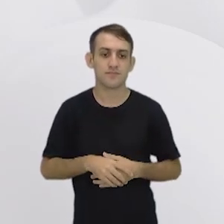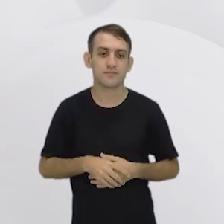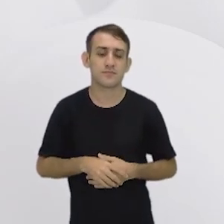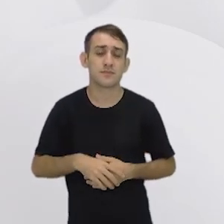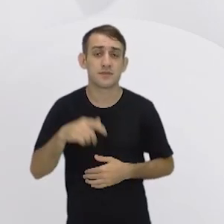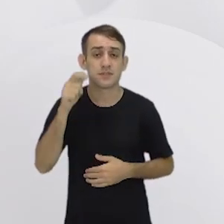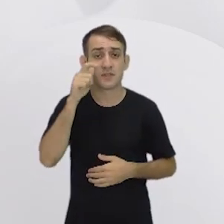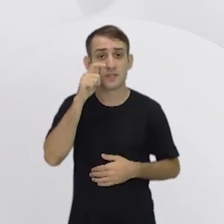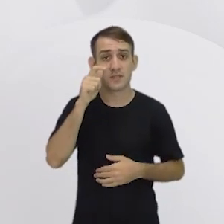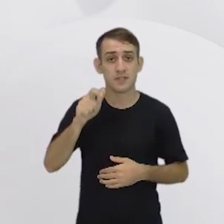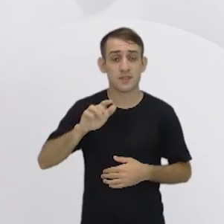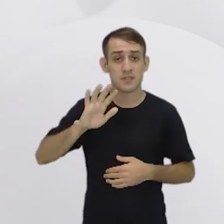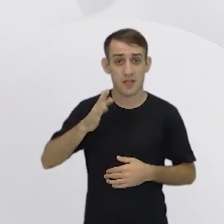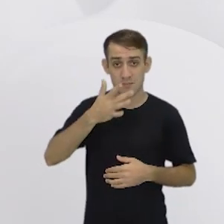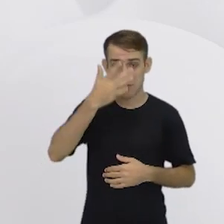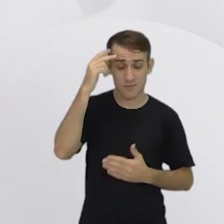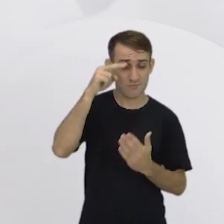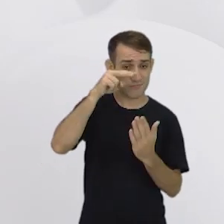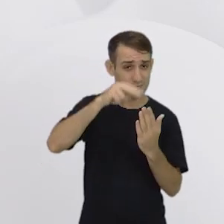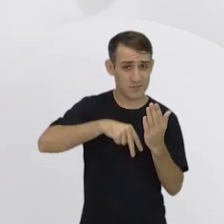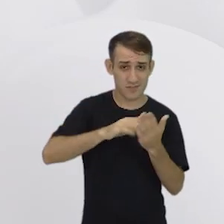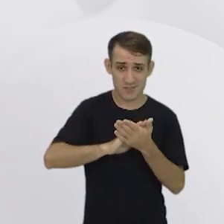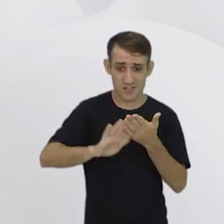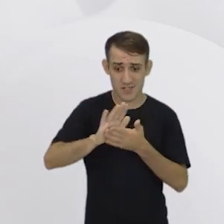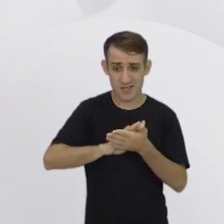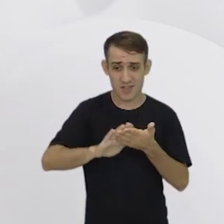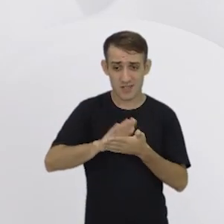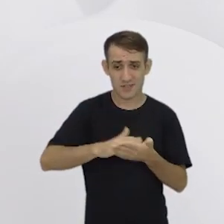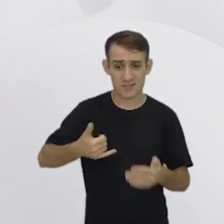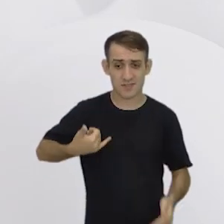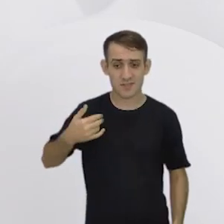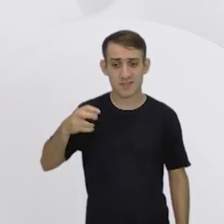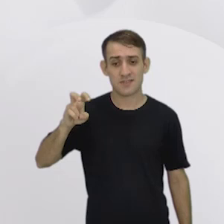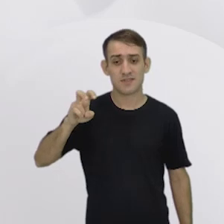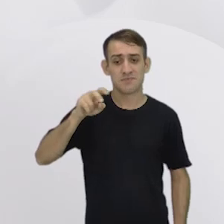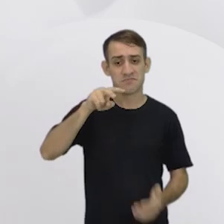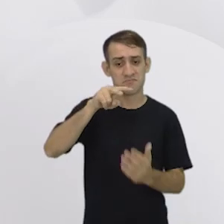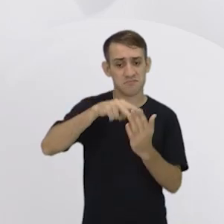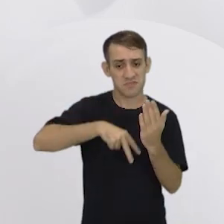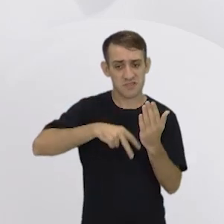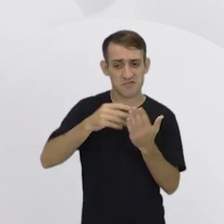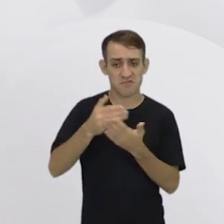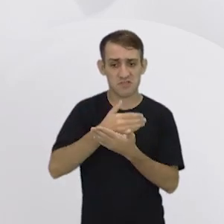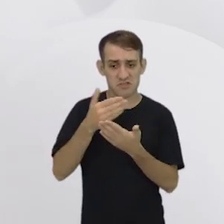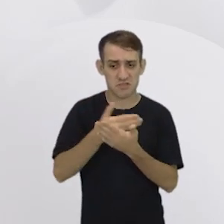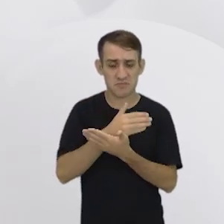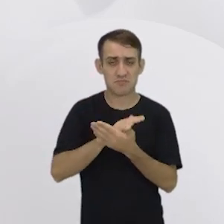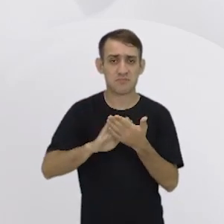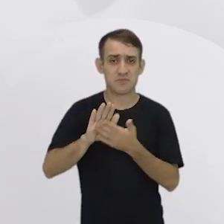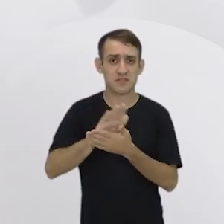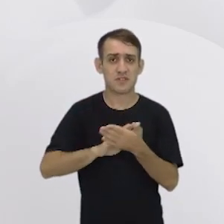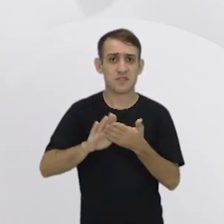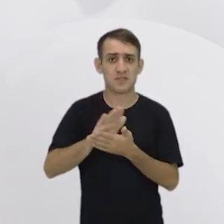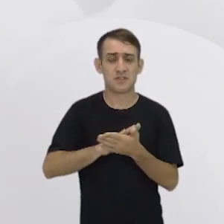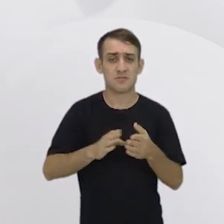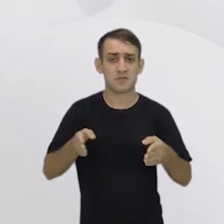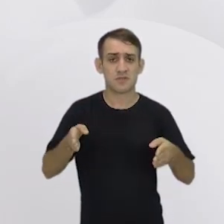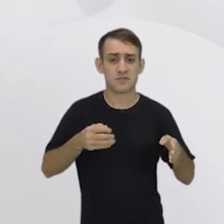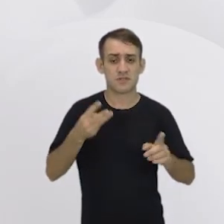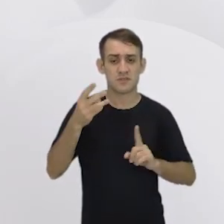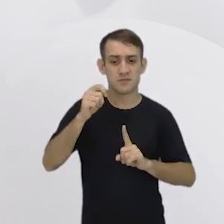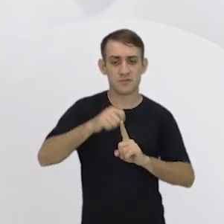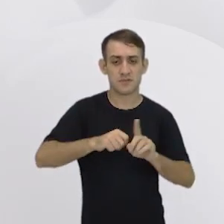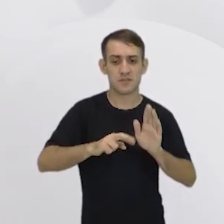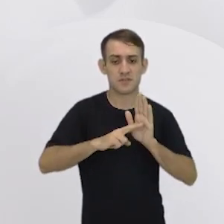Interessante aqui, ó, já os não leitores, ou seja, brasileiros com mais de 5 anos que não leram nenhum livro, nem mesmo em parte, nos últimos 3 meses,